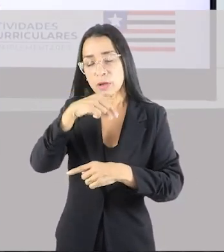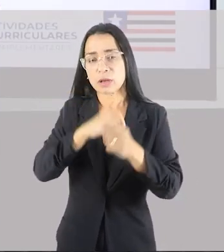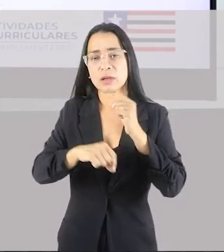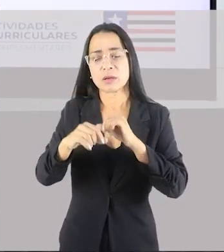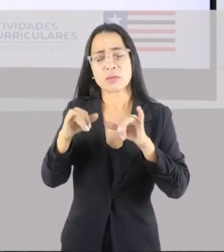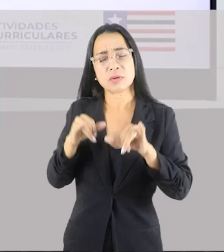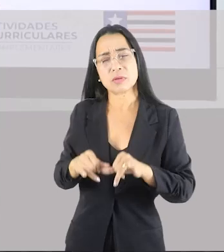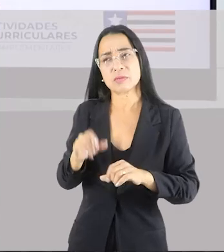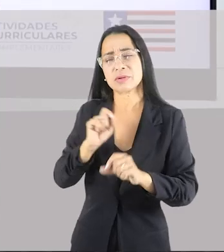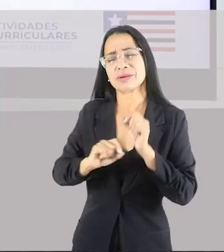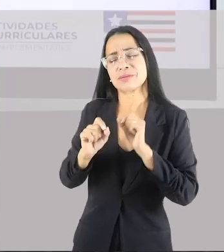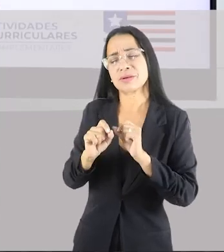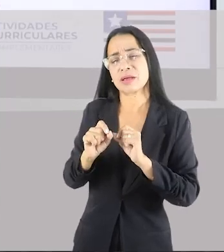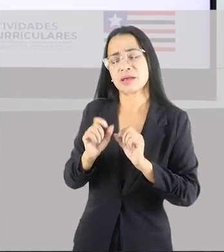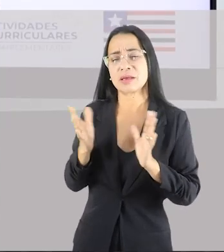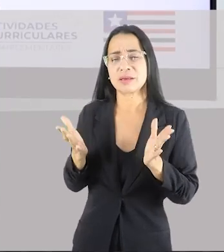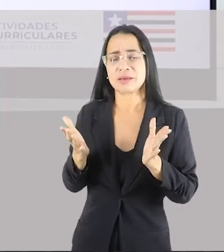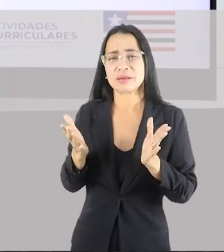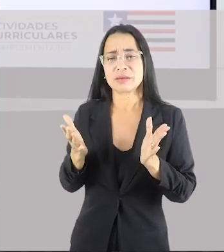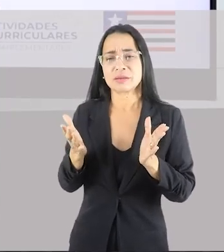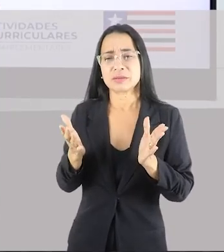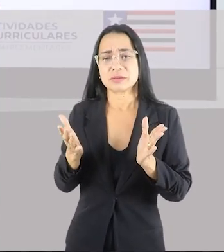fica, né, ali um pouquinho mais